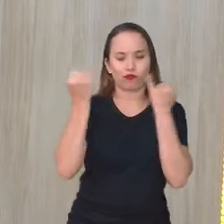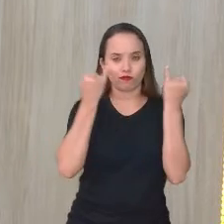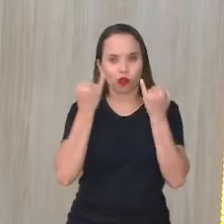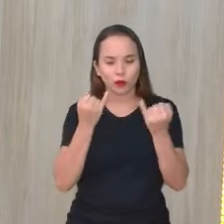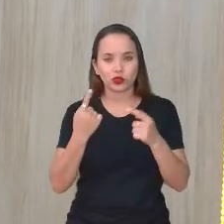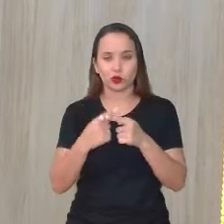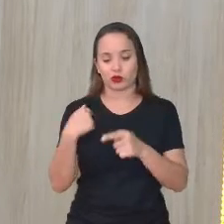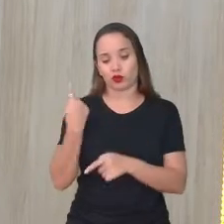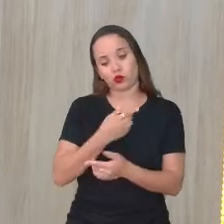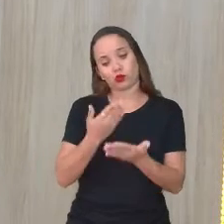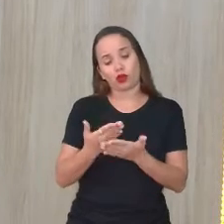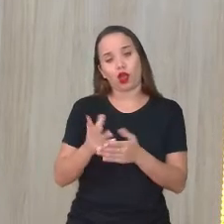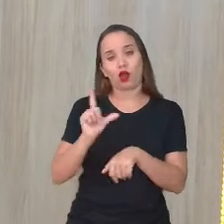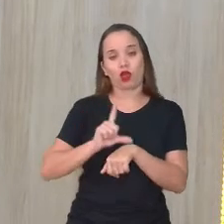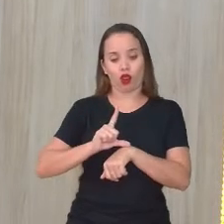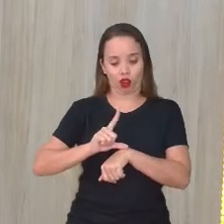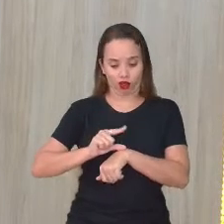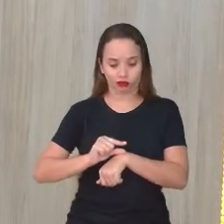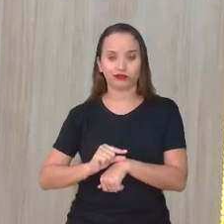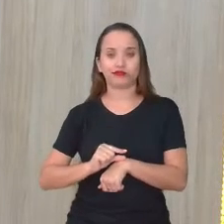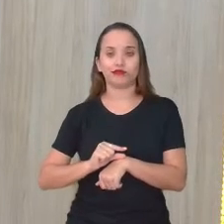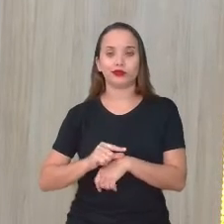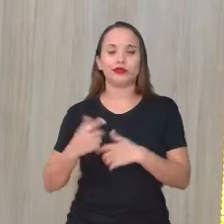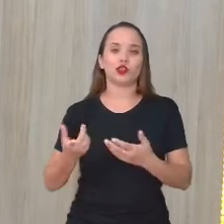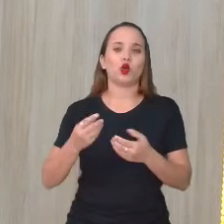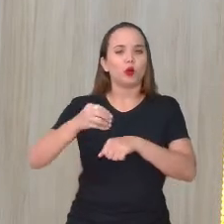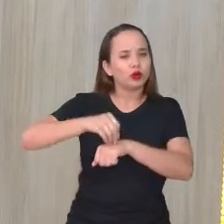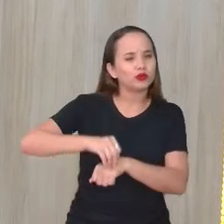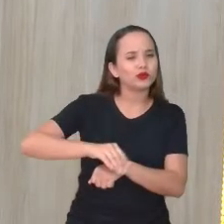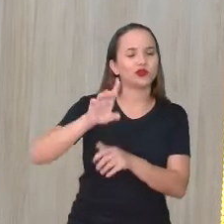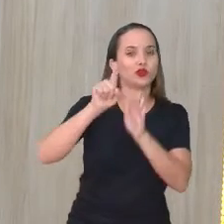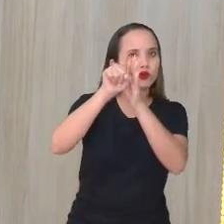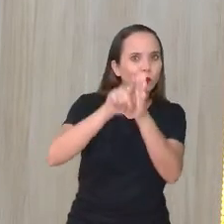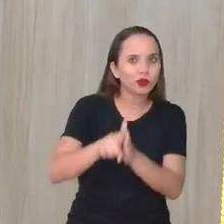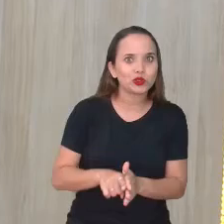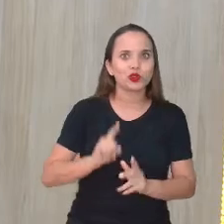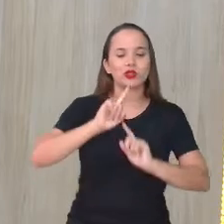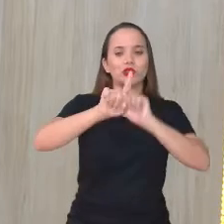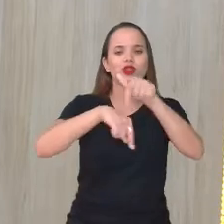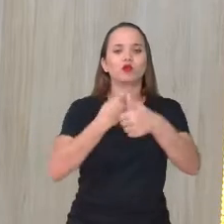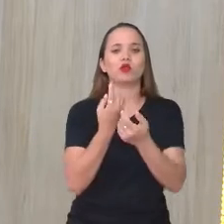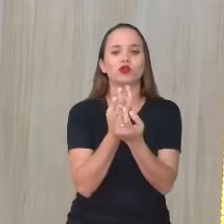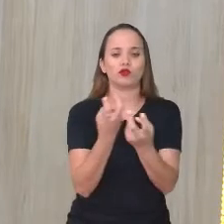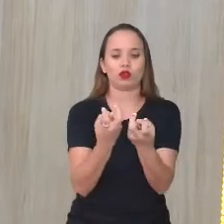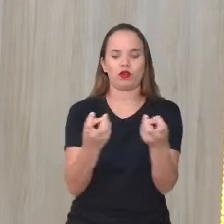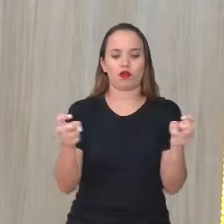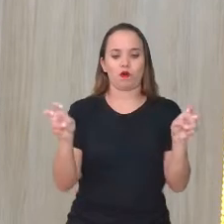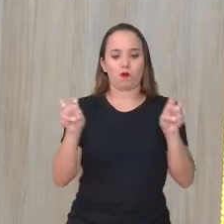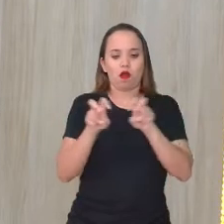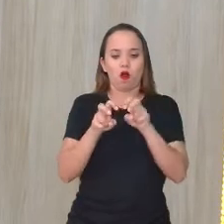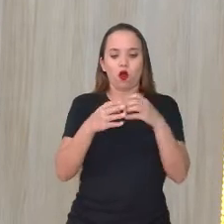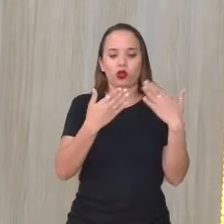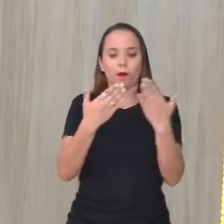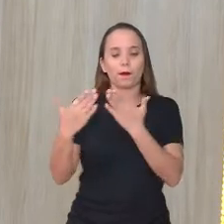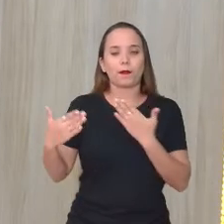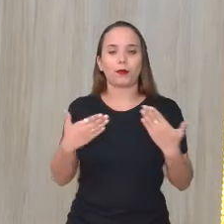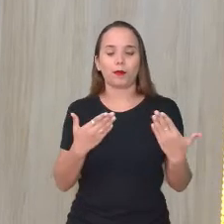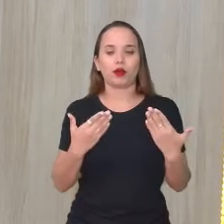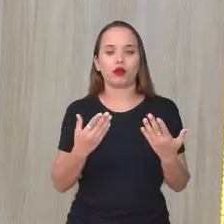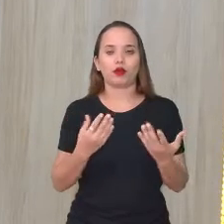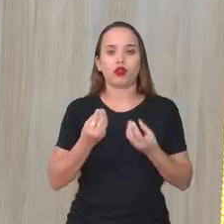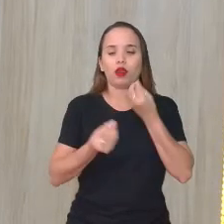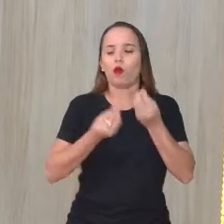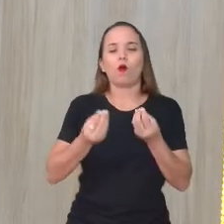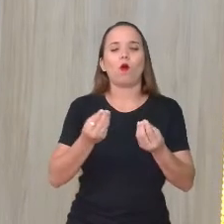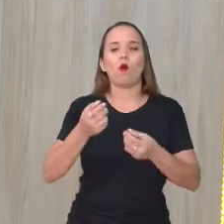pouco mais curta, né? Então, sugiro vocês essa pesquisa e depois vocês fazem uma roda de diálogo, tá? De que forma